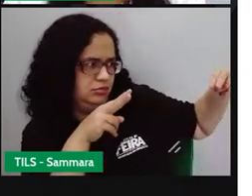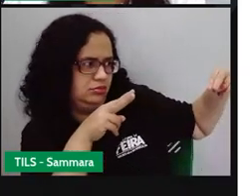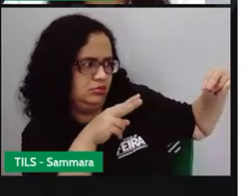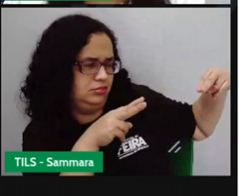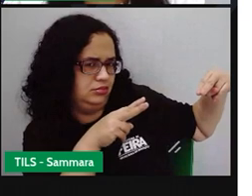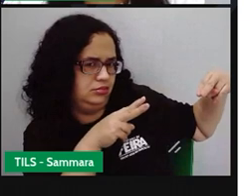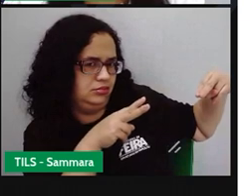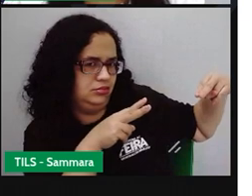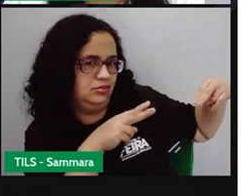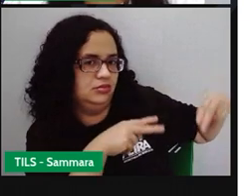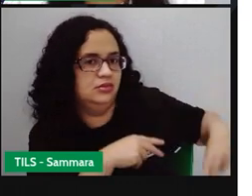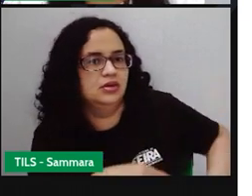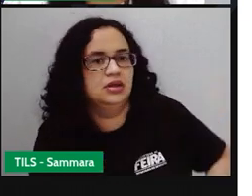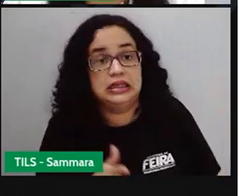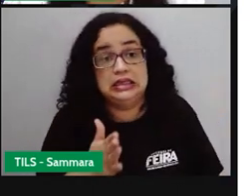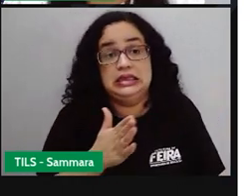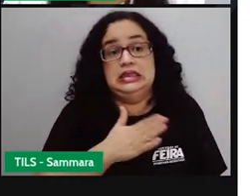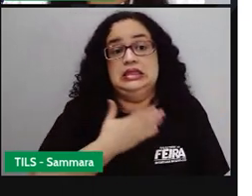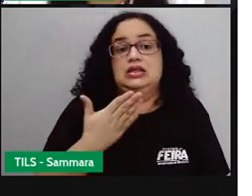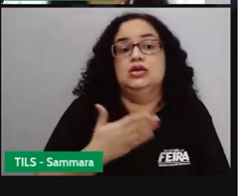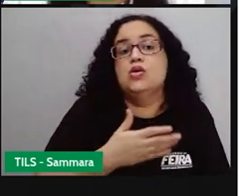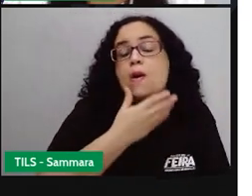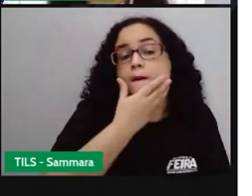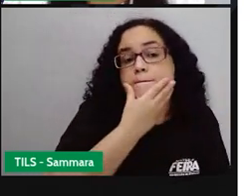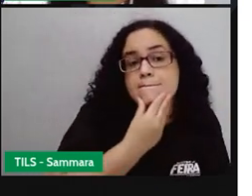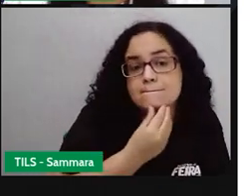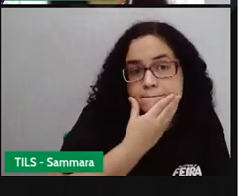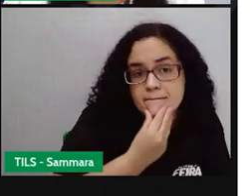fizeram sinais para não assustar o menino.